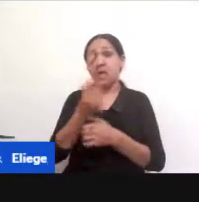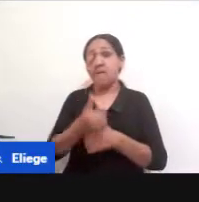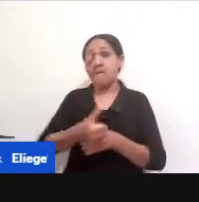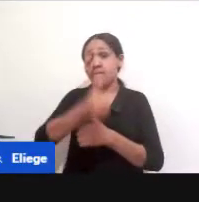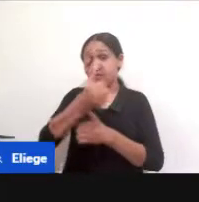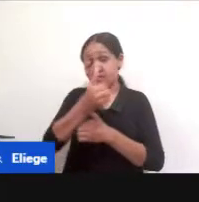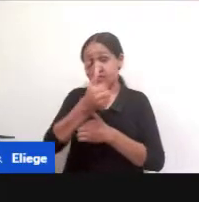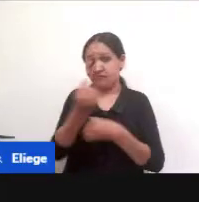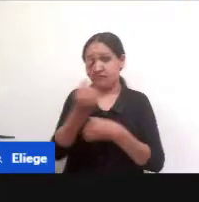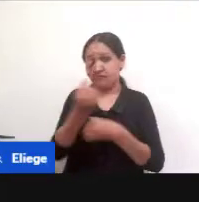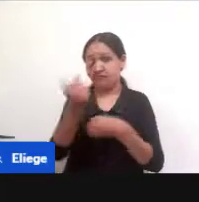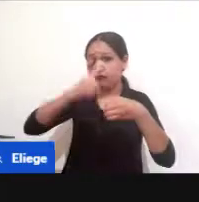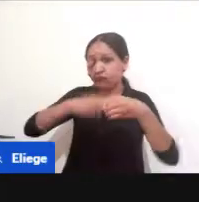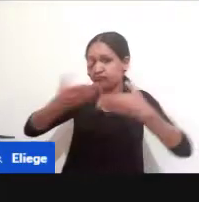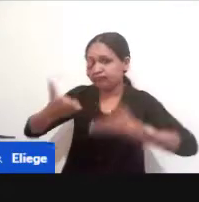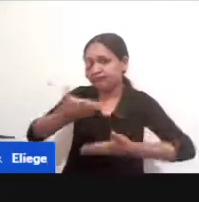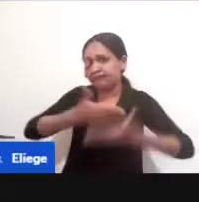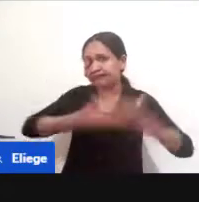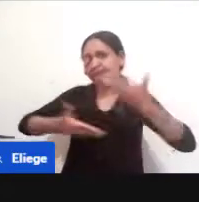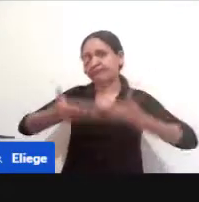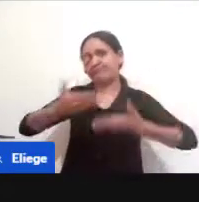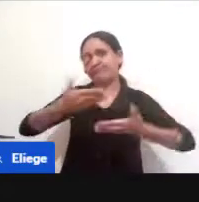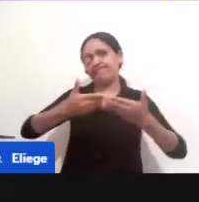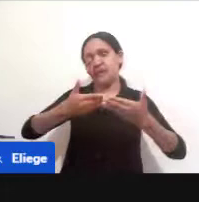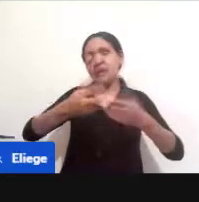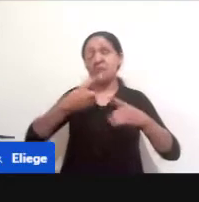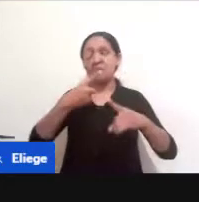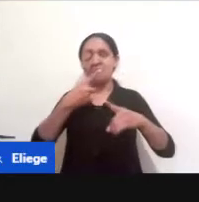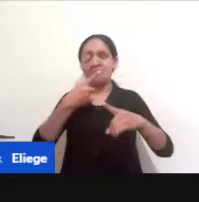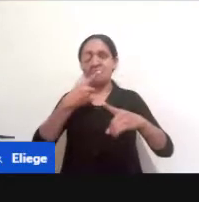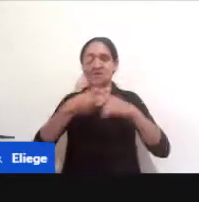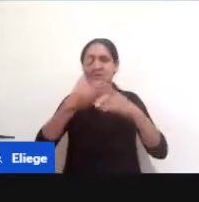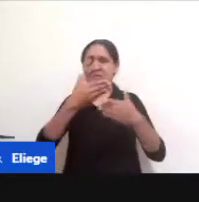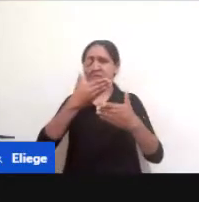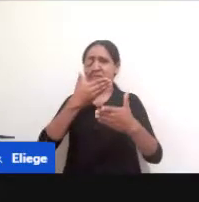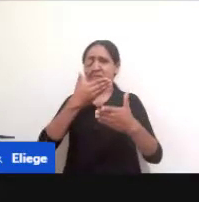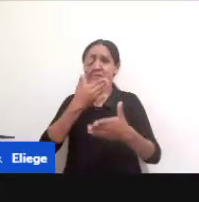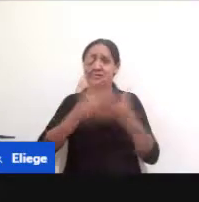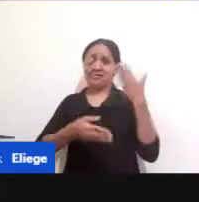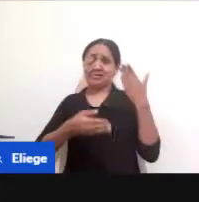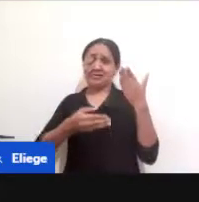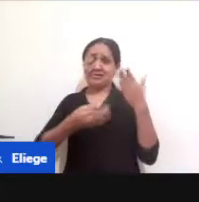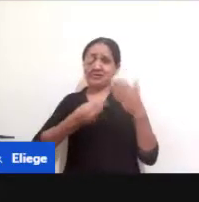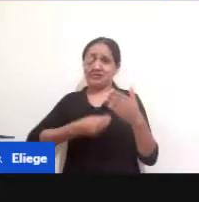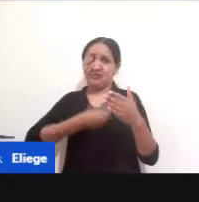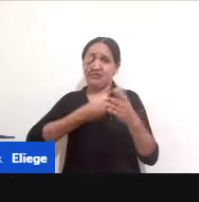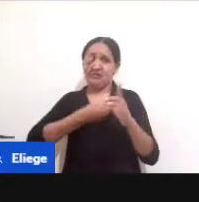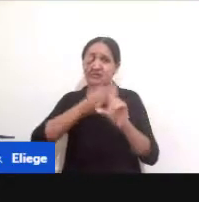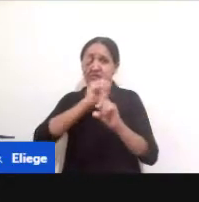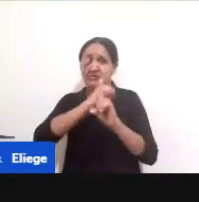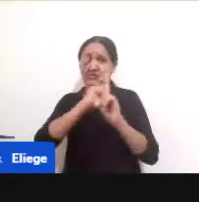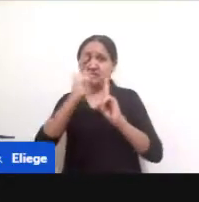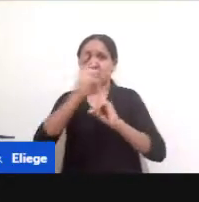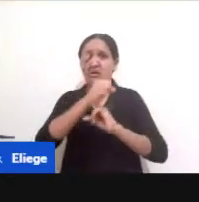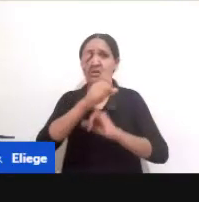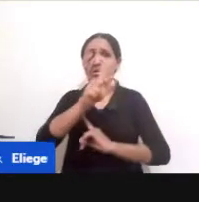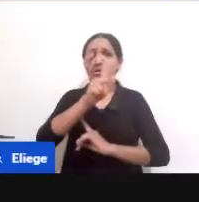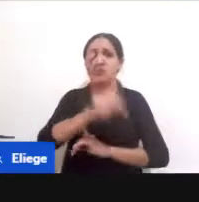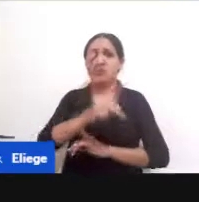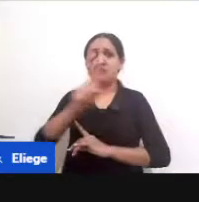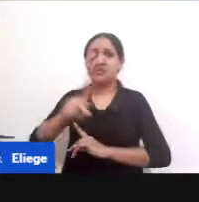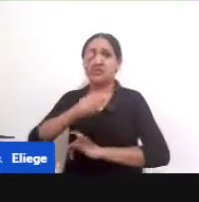interação. Nós perdemos essa interação do convívio social. Então, professor-aluno,